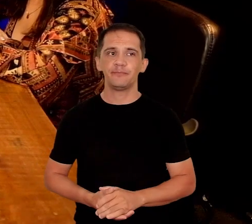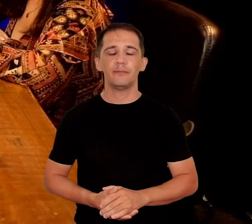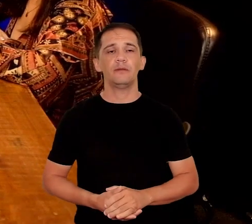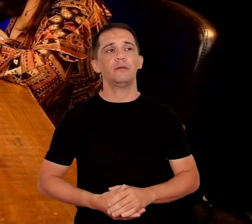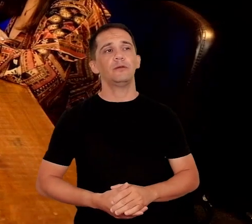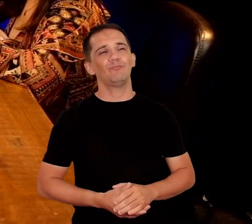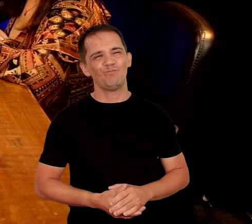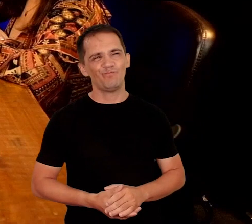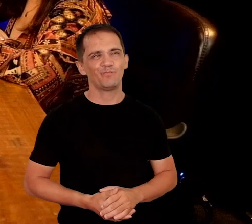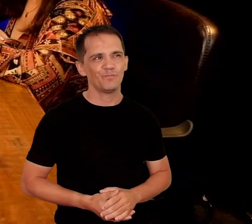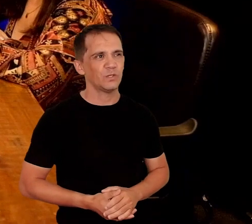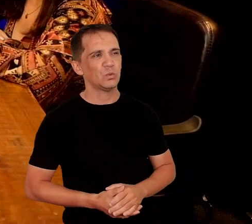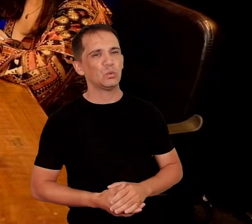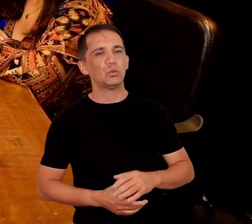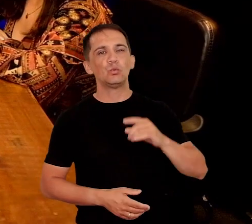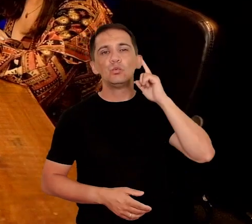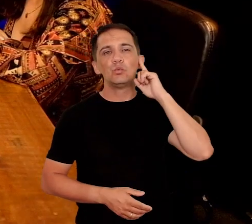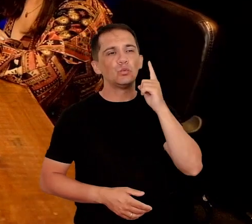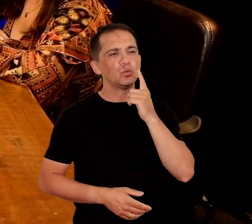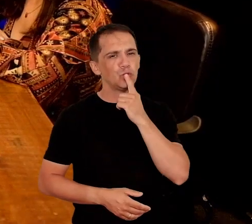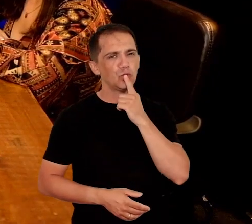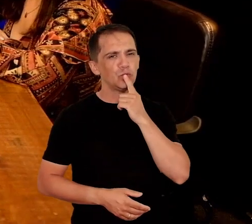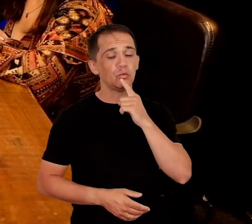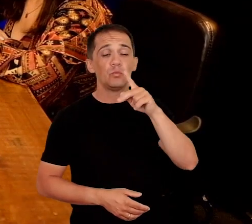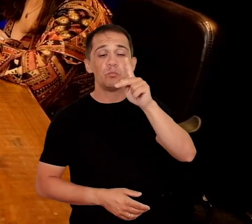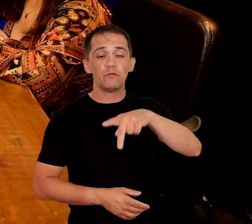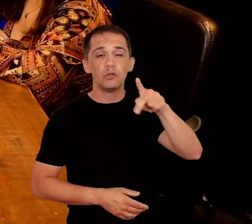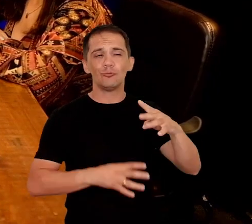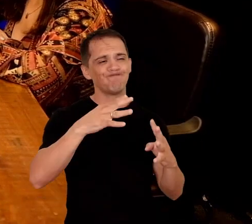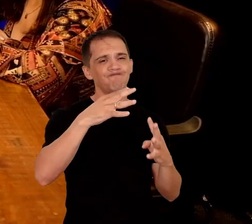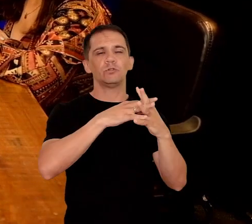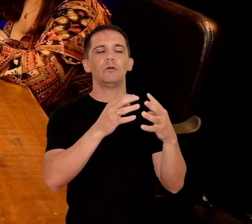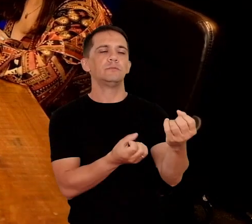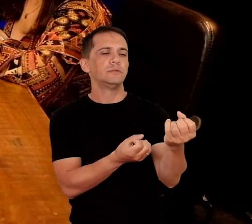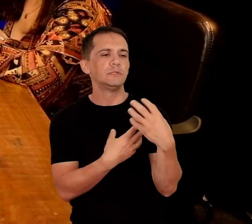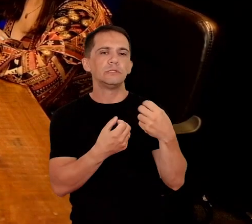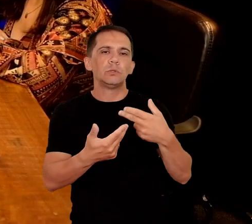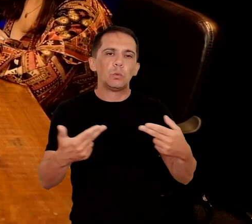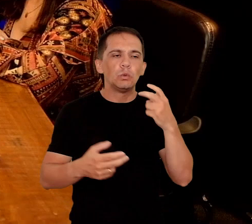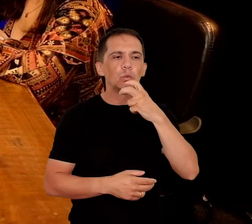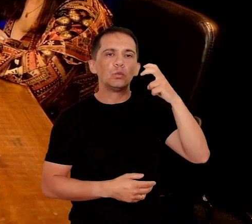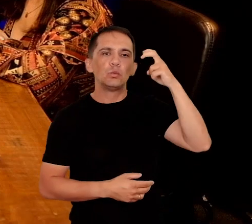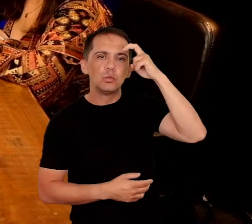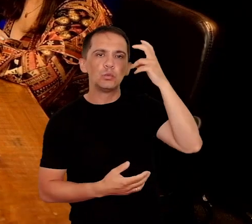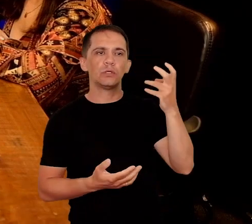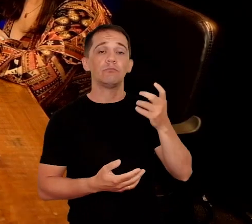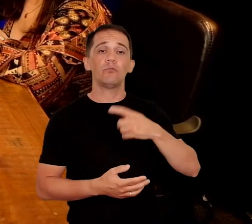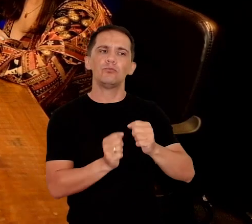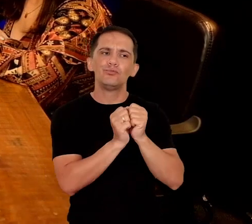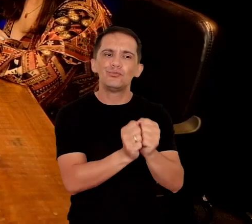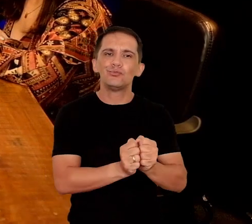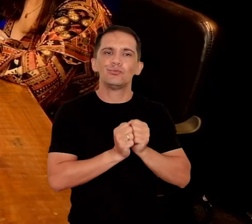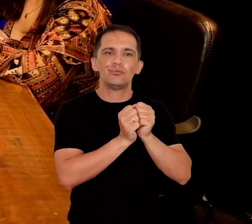Então, os surdos, acho que são os melhores professores, né? Eles ensinaram muita coisa da cultura, do jeito. A gente passava a